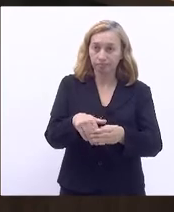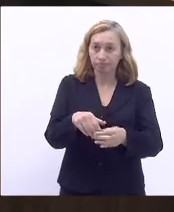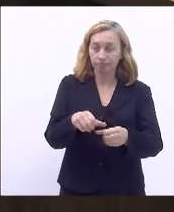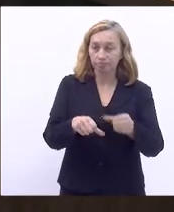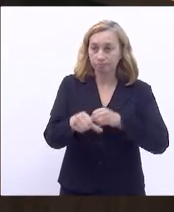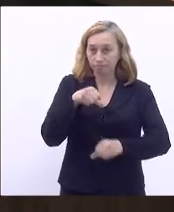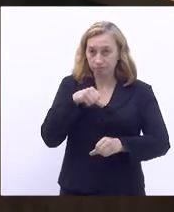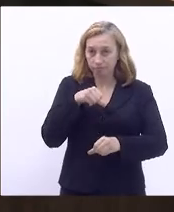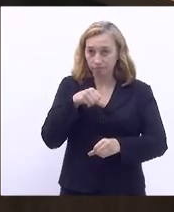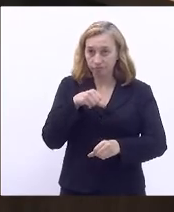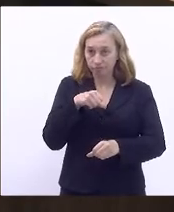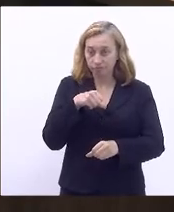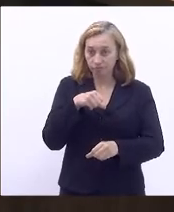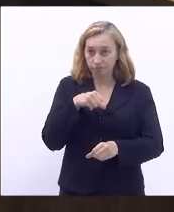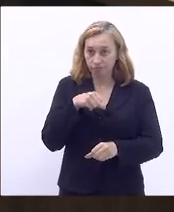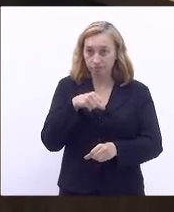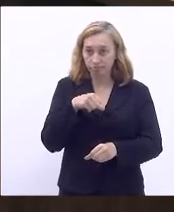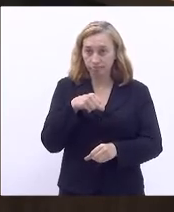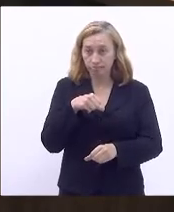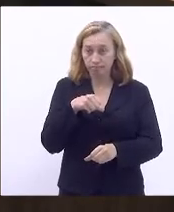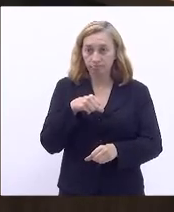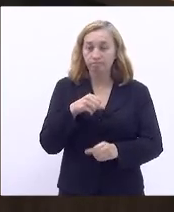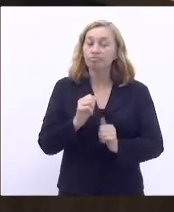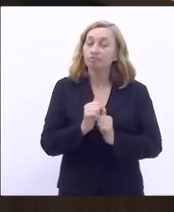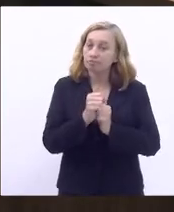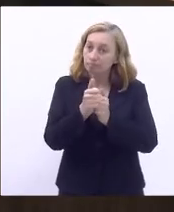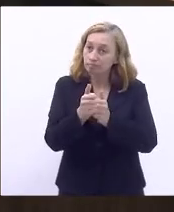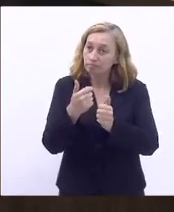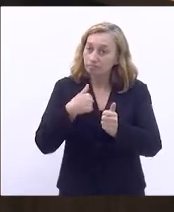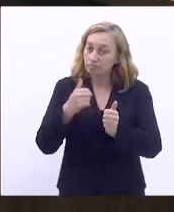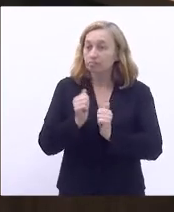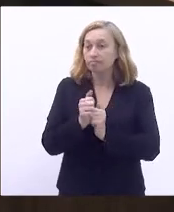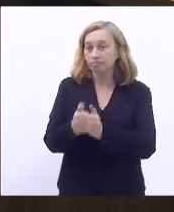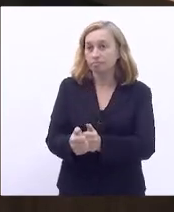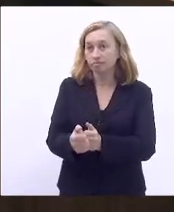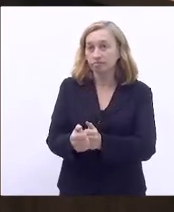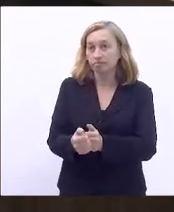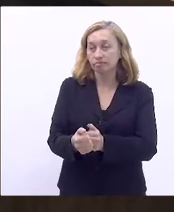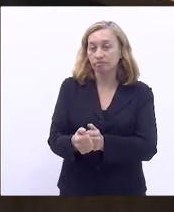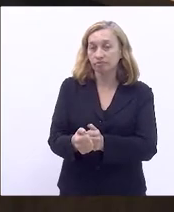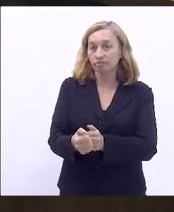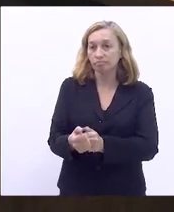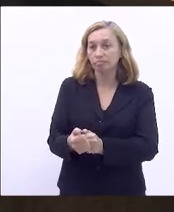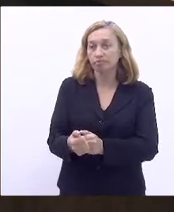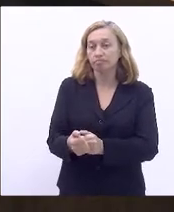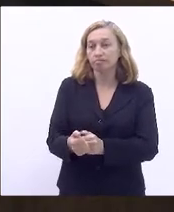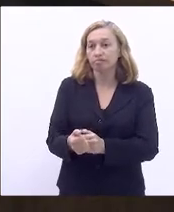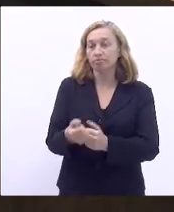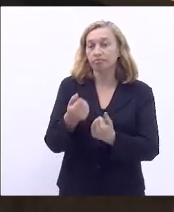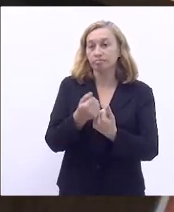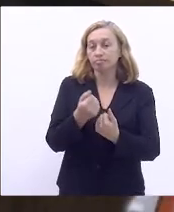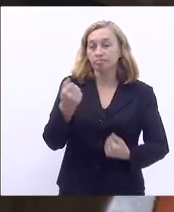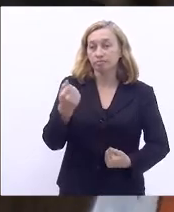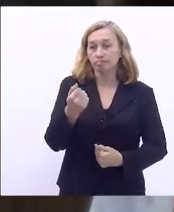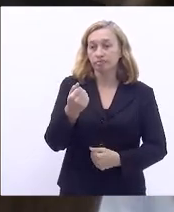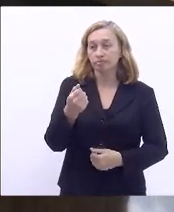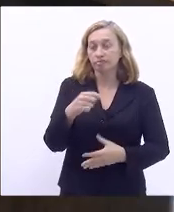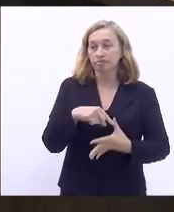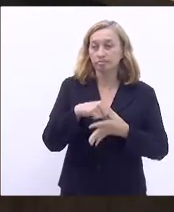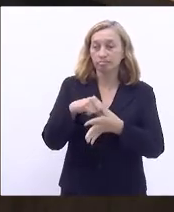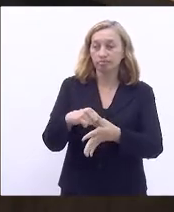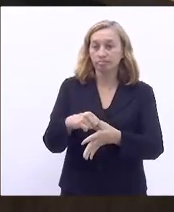contrário no mérito, inclusive vou seguir o voto da minha vice-líder, com muito